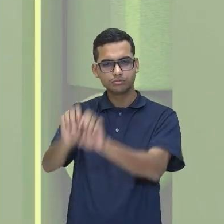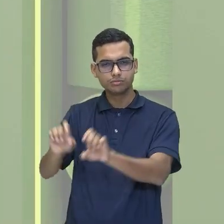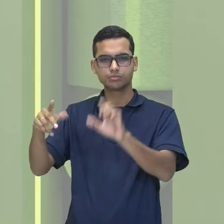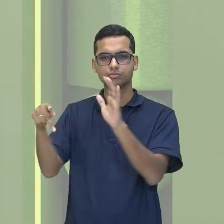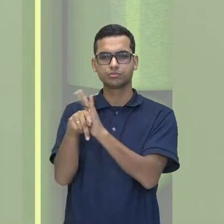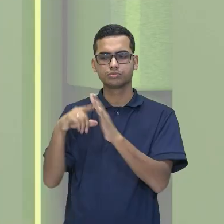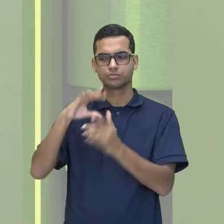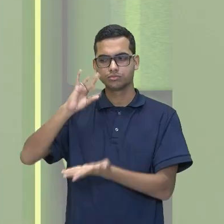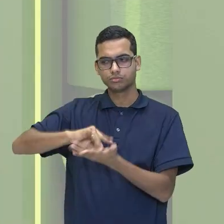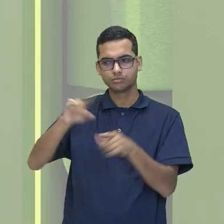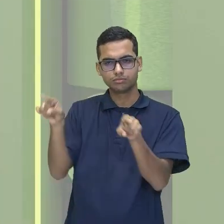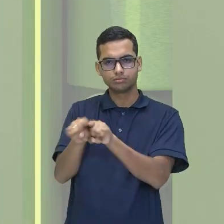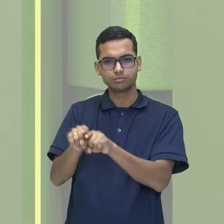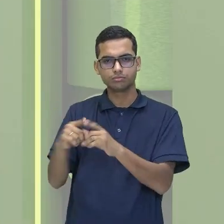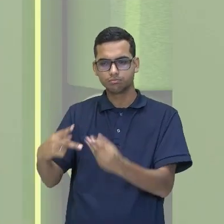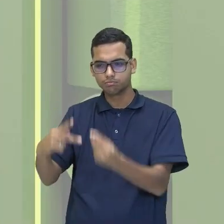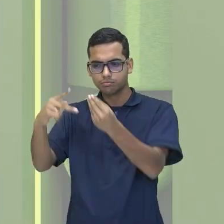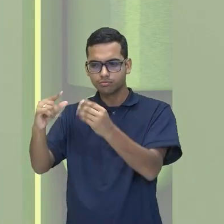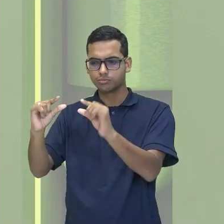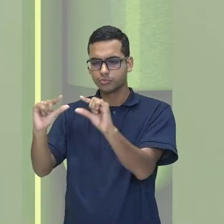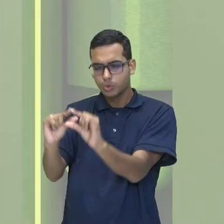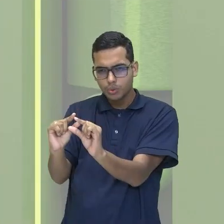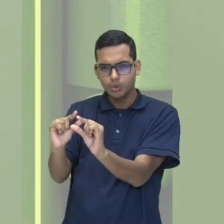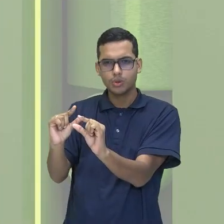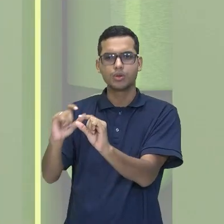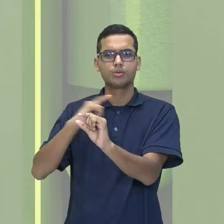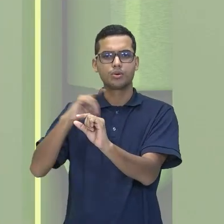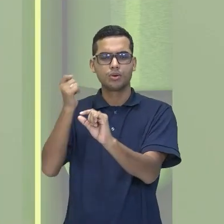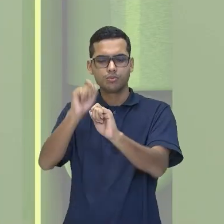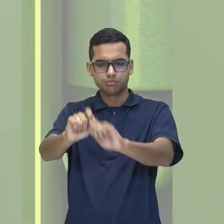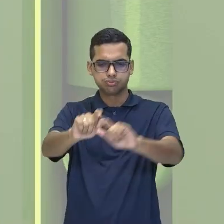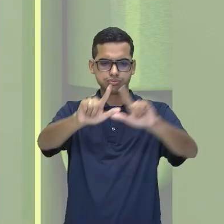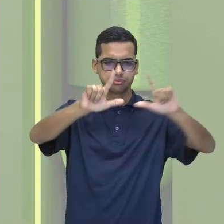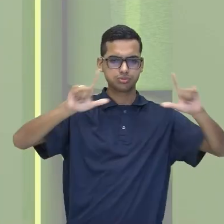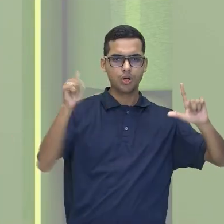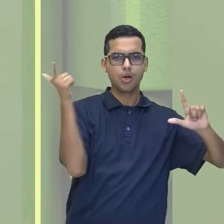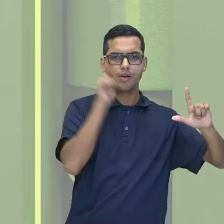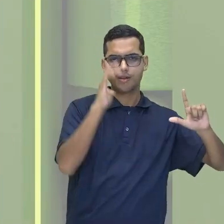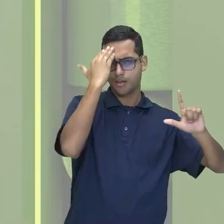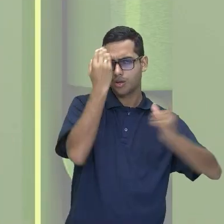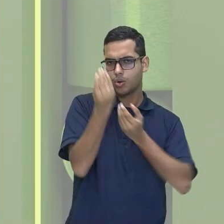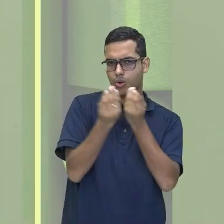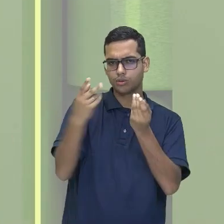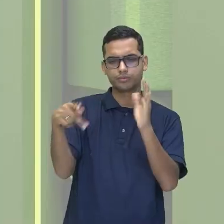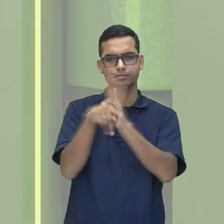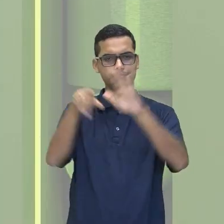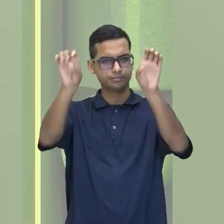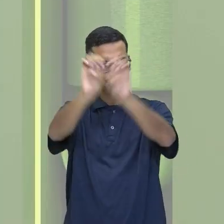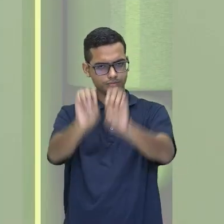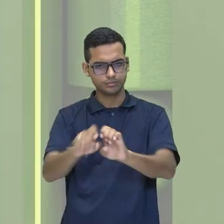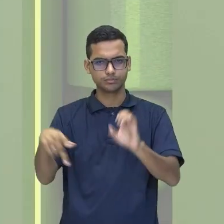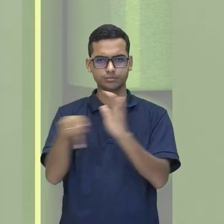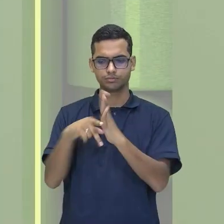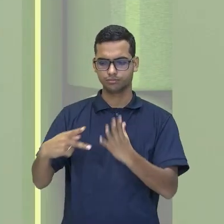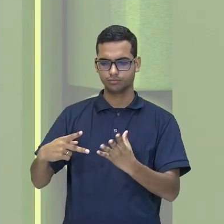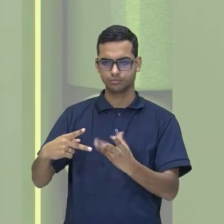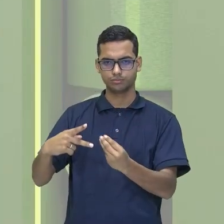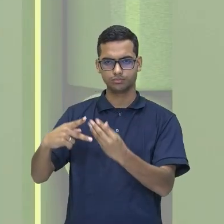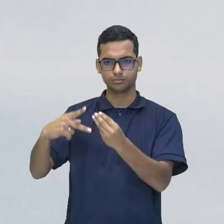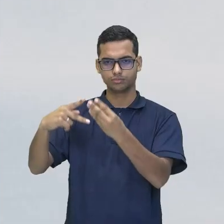você entender melhor. Então vamos aí entender como é que é a estrutura das proteínas. Dê uma